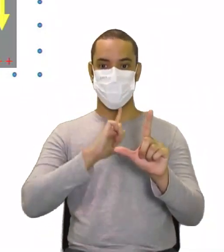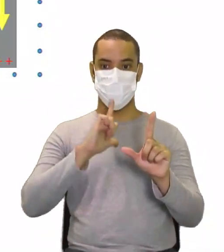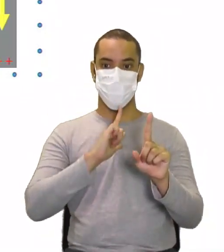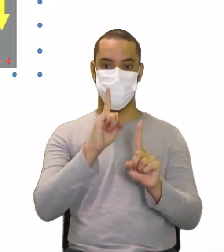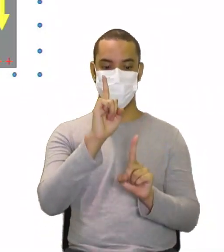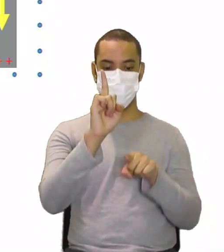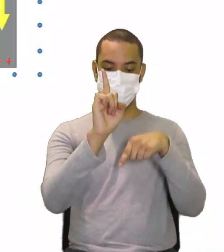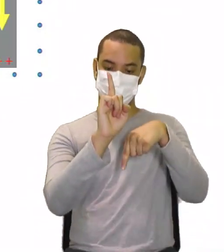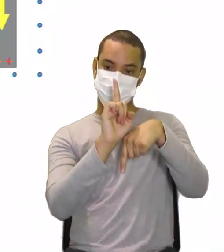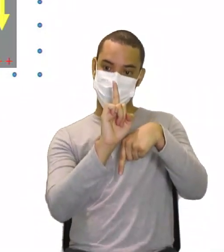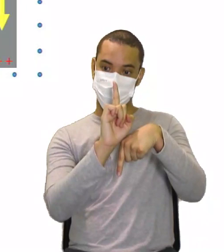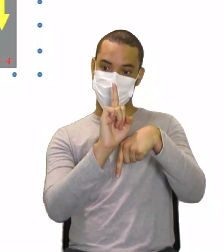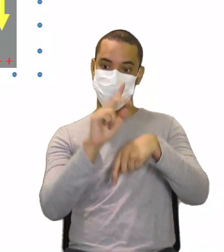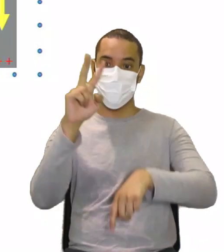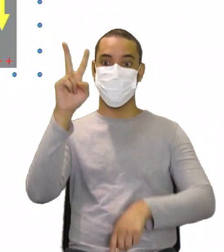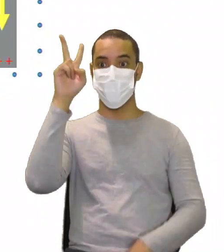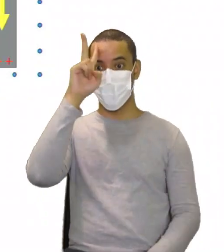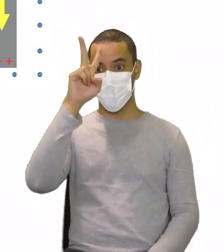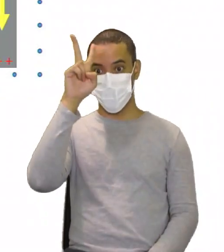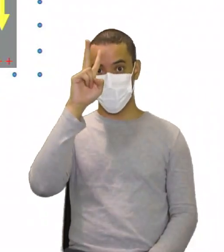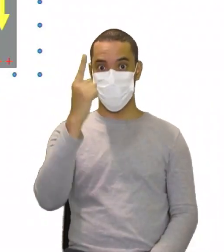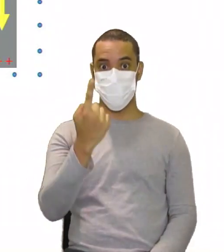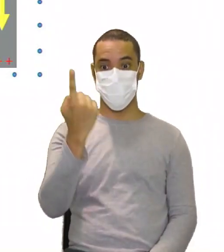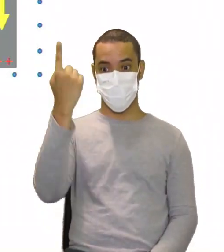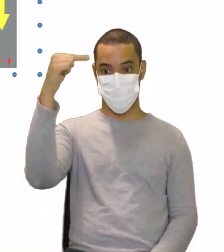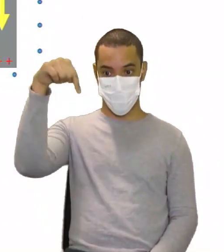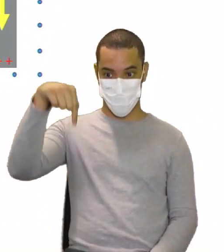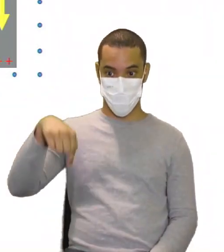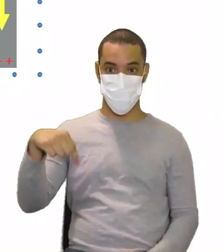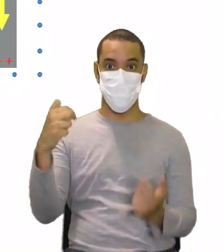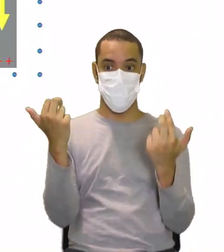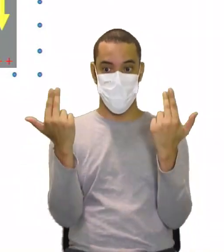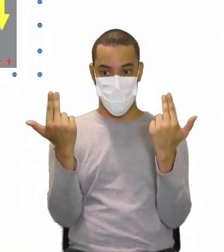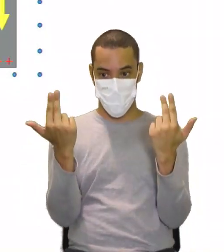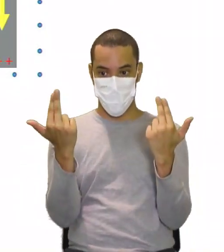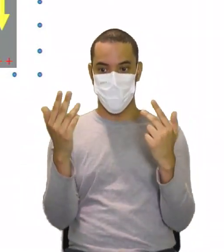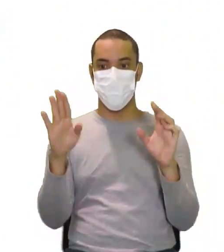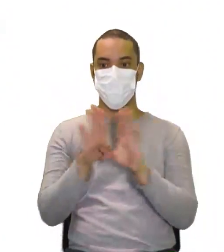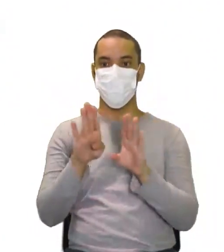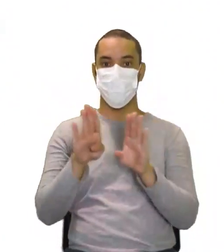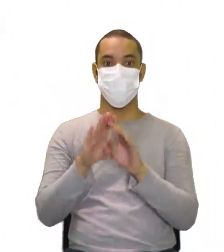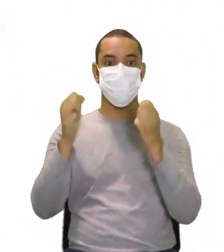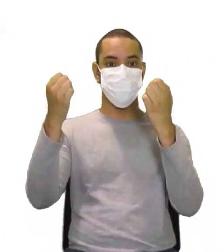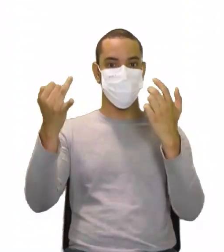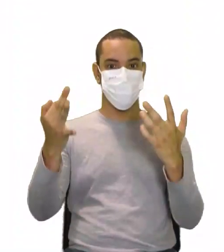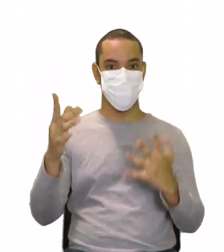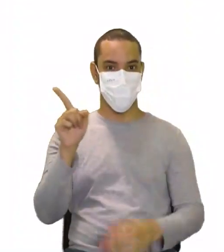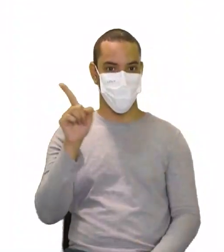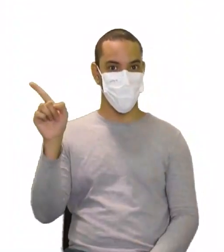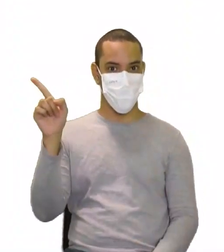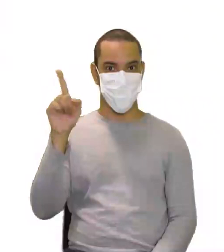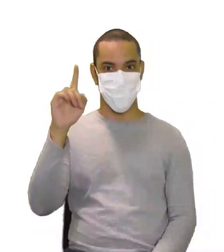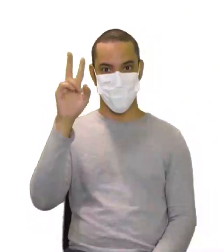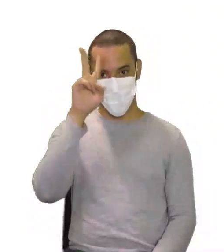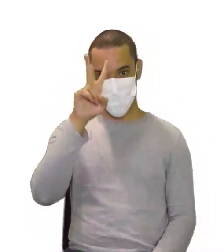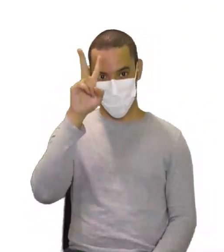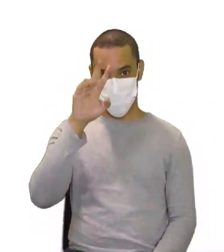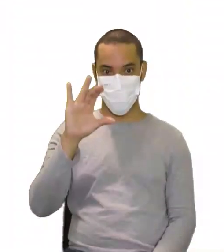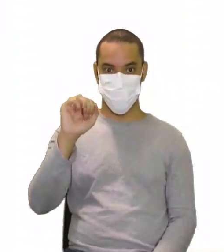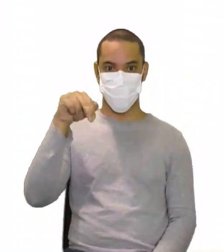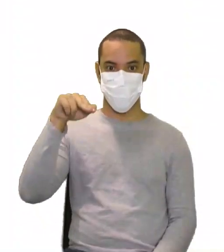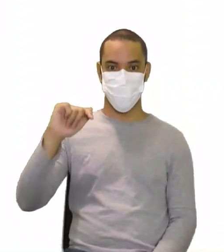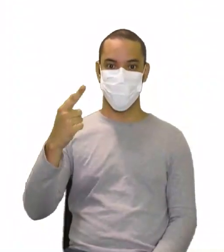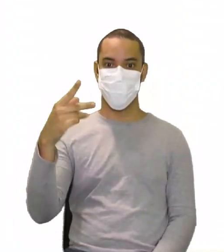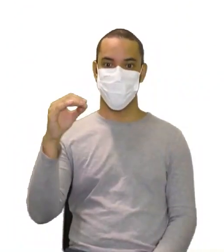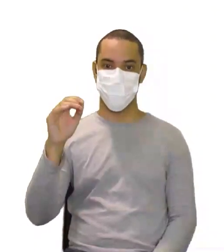baixo. Lembrando que as duas são iguais. Falamos também aí do canhão de Gauss, né? Vocês viram que é bem